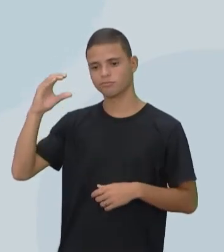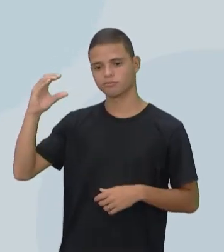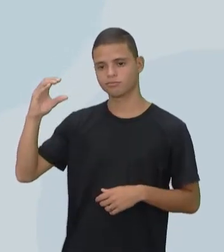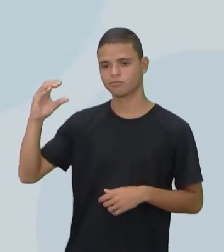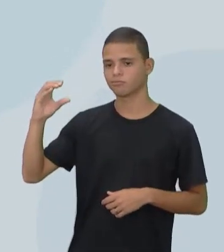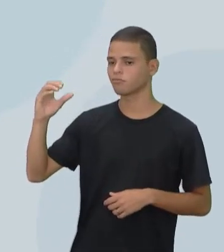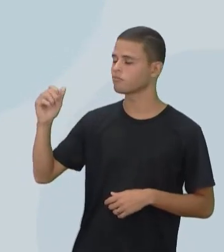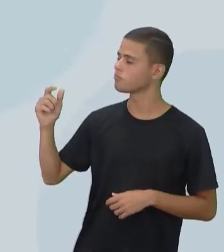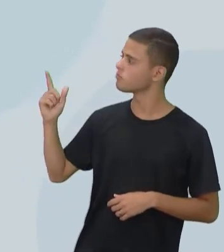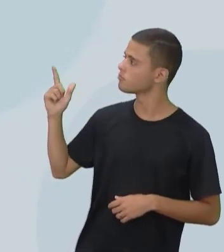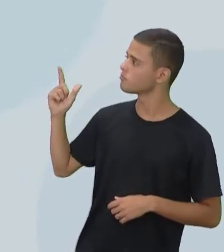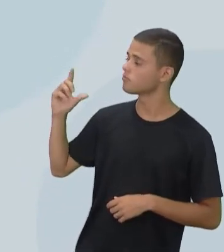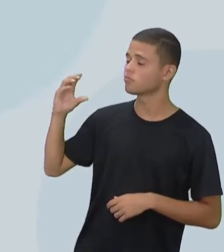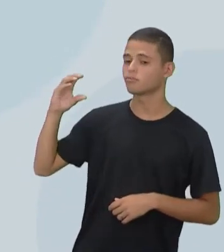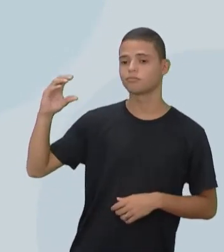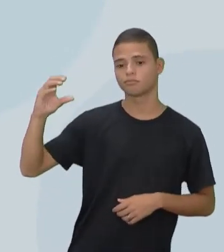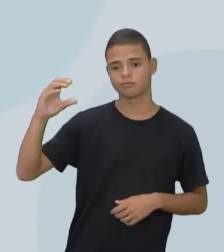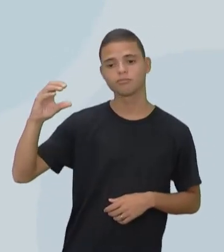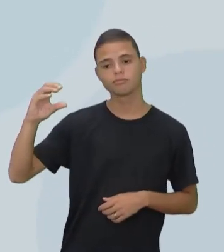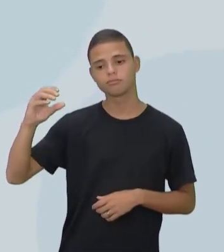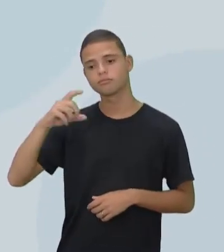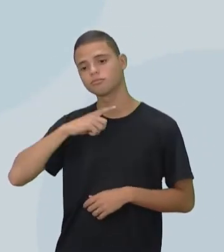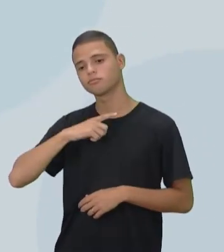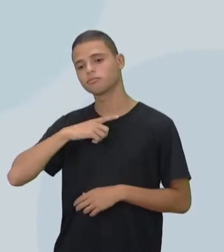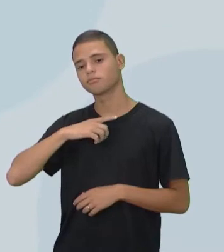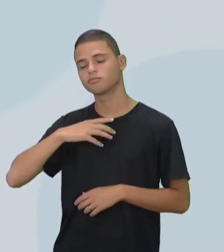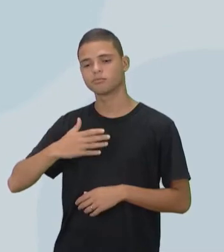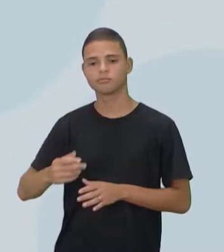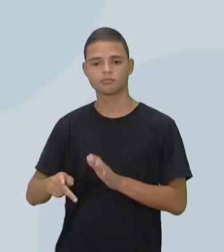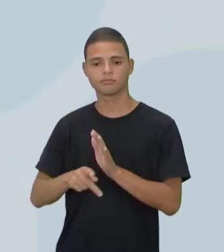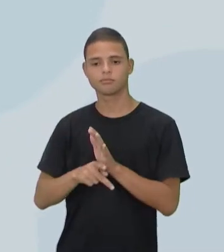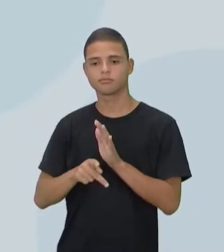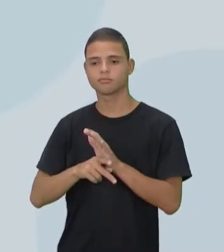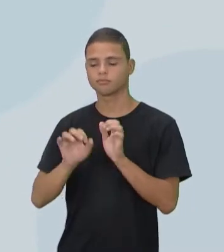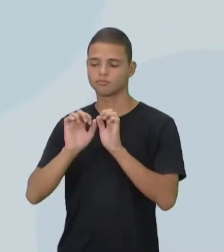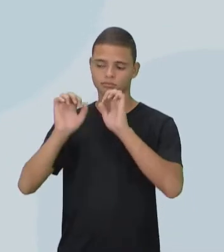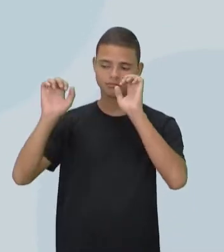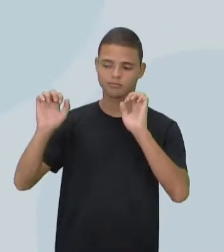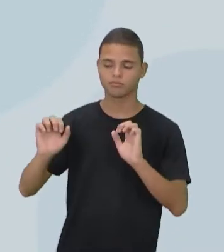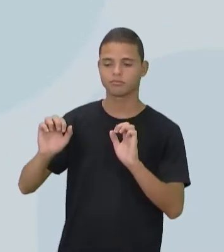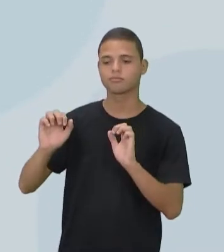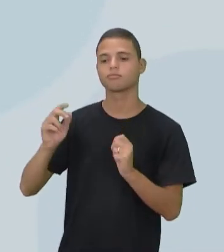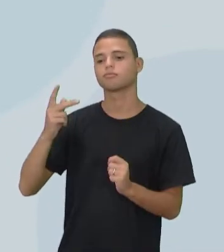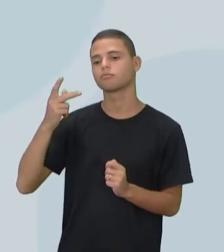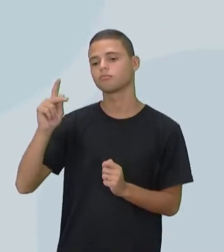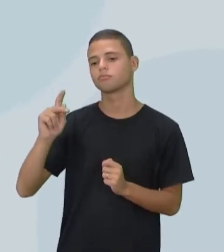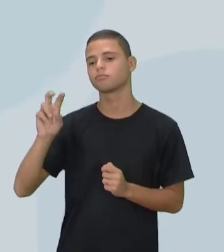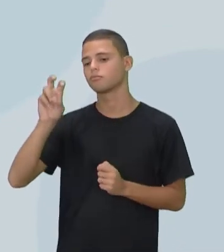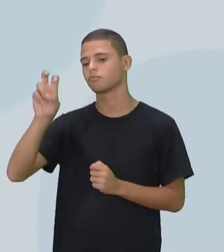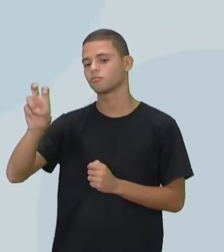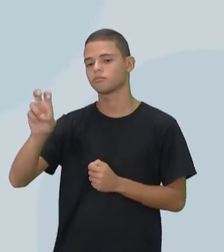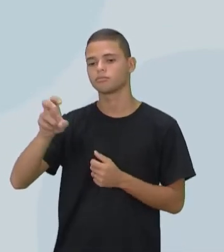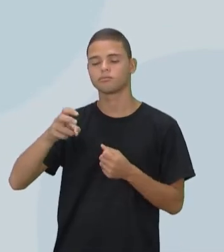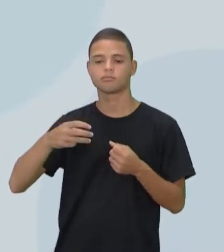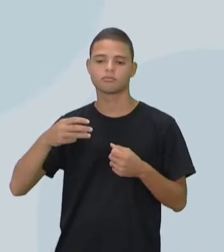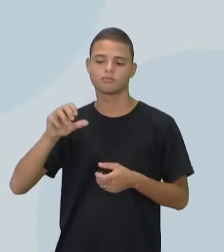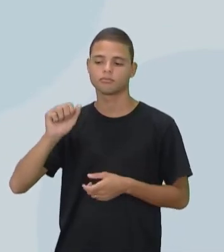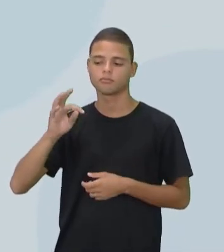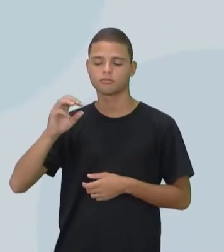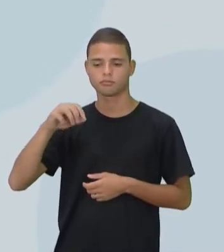perceber que uma partícula do calcário, ele contém na sua estrutura, ele contém 5